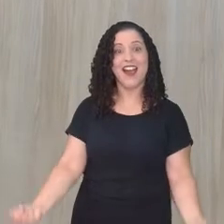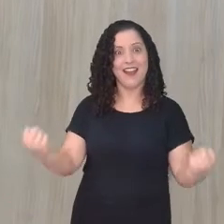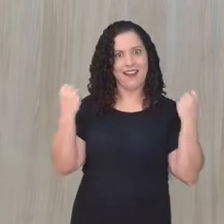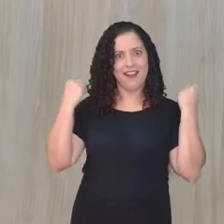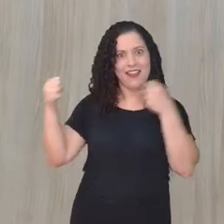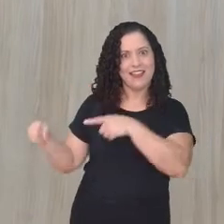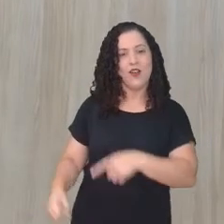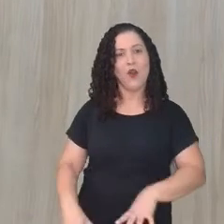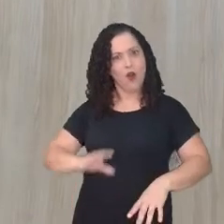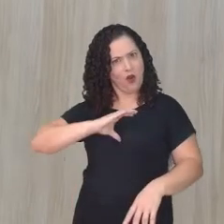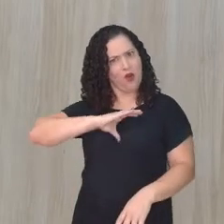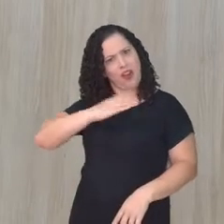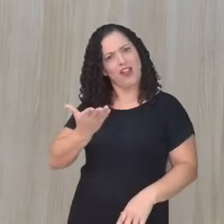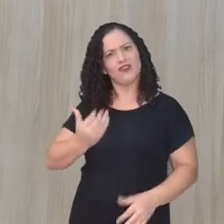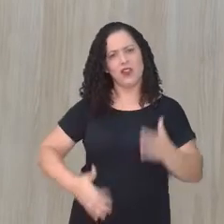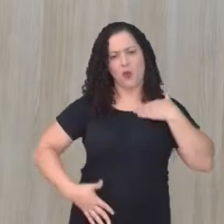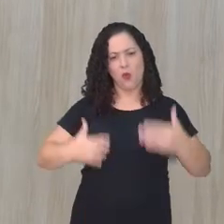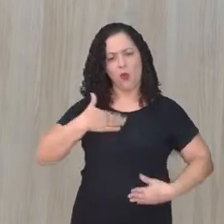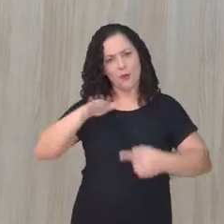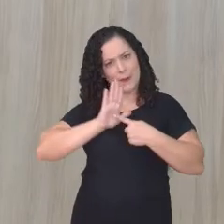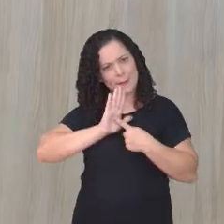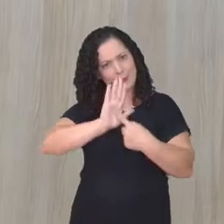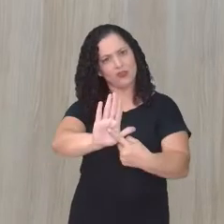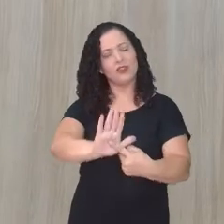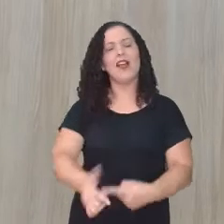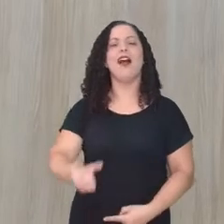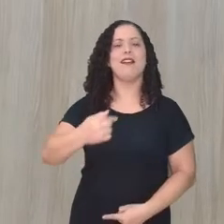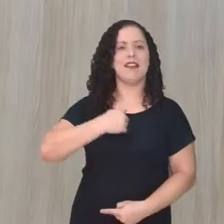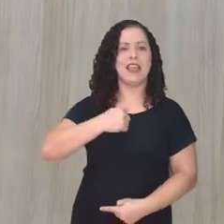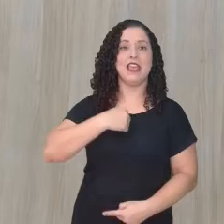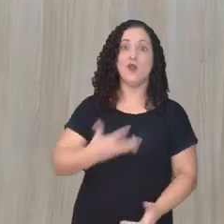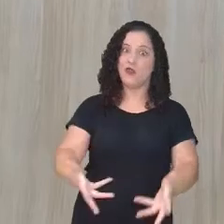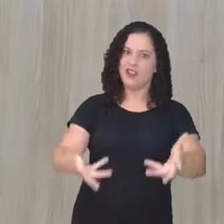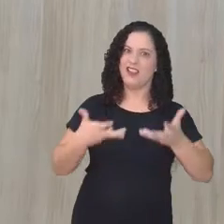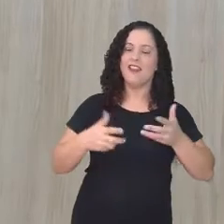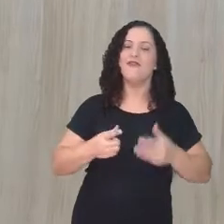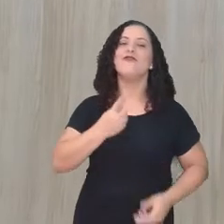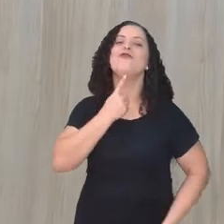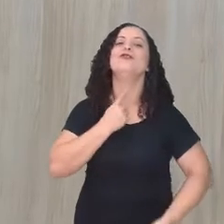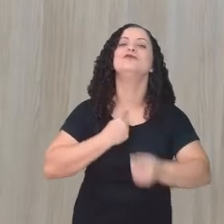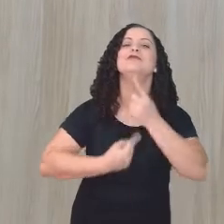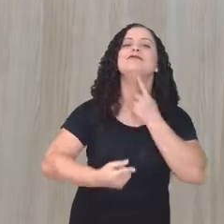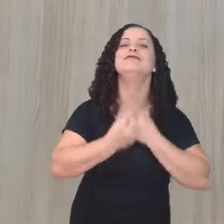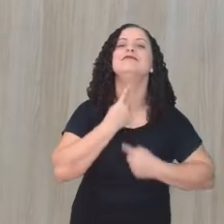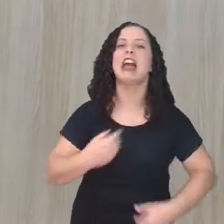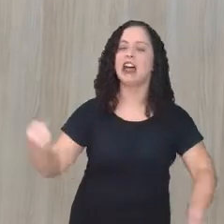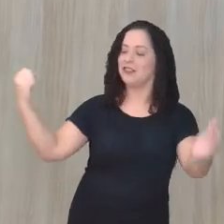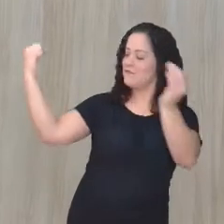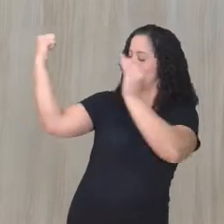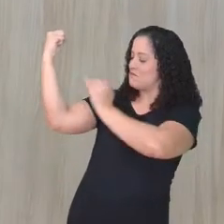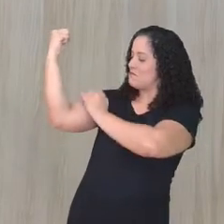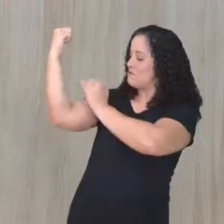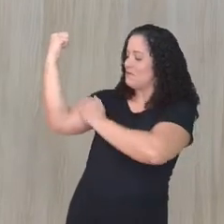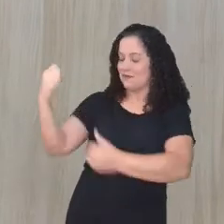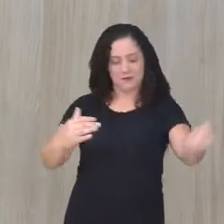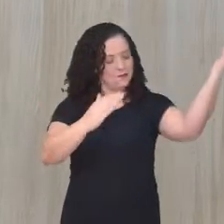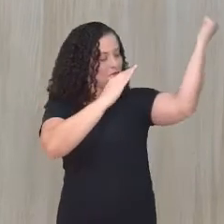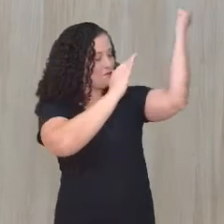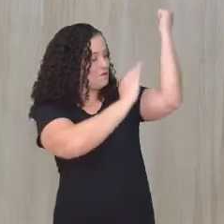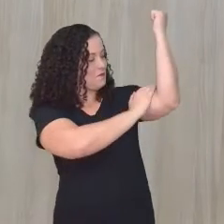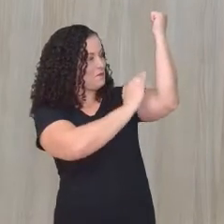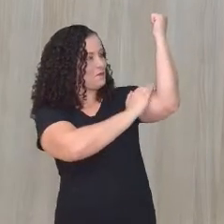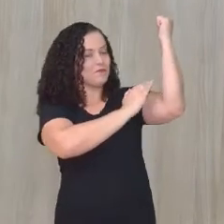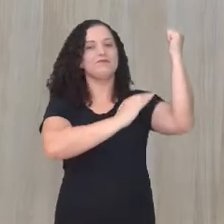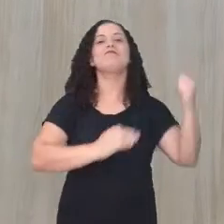com o seu corpo, dizendo assim: eu estou com muita vontade, não é? De ver meus músculos crescerem, não é?